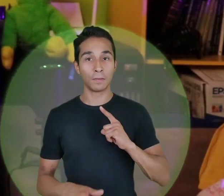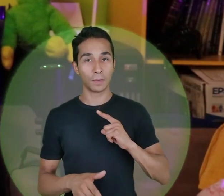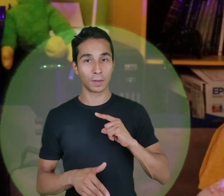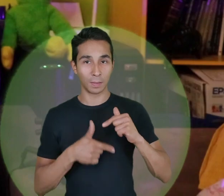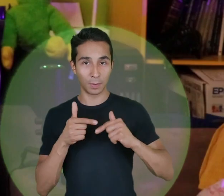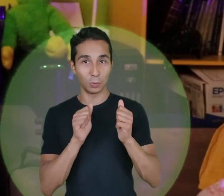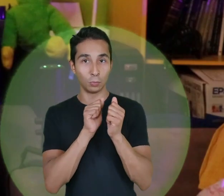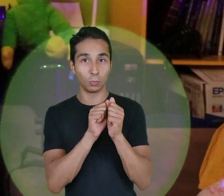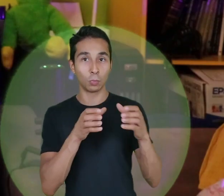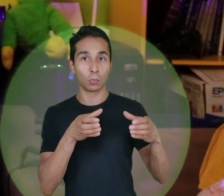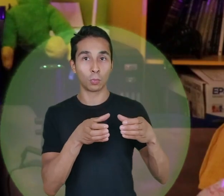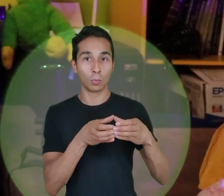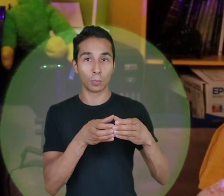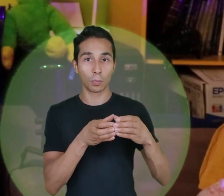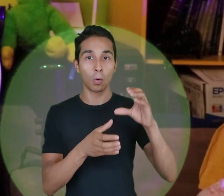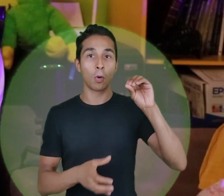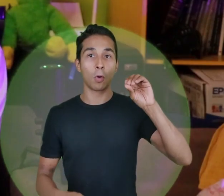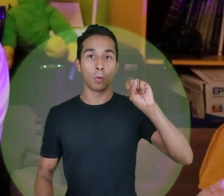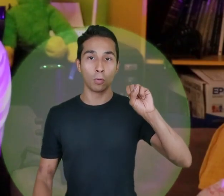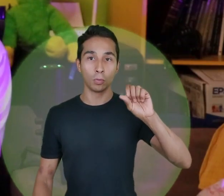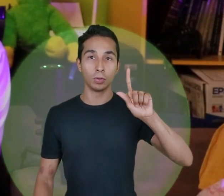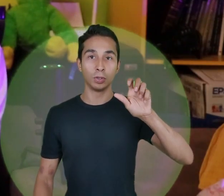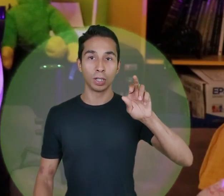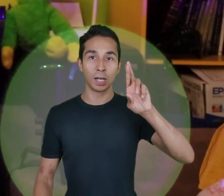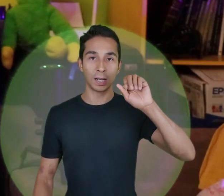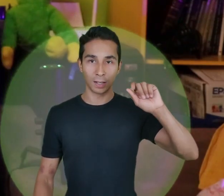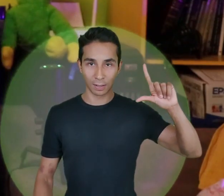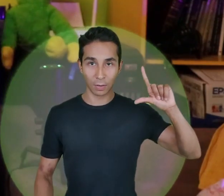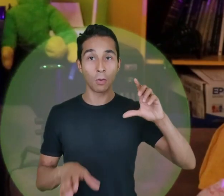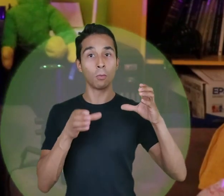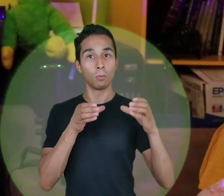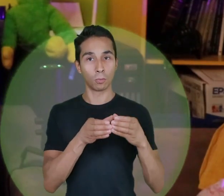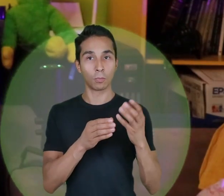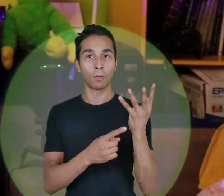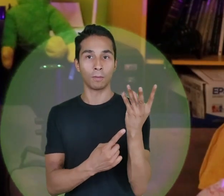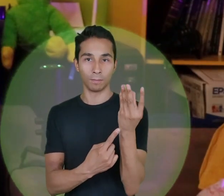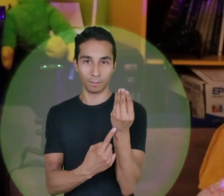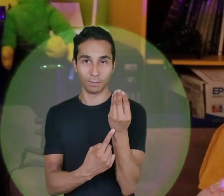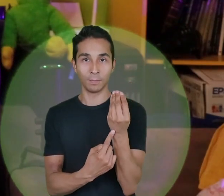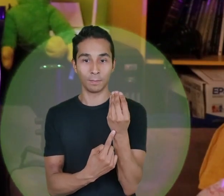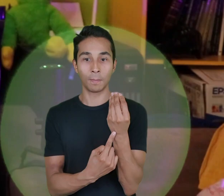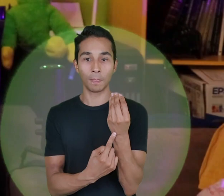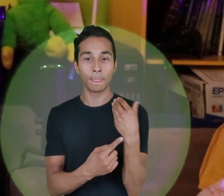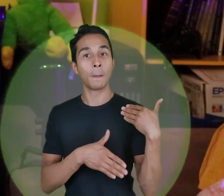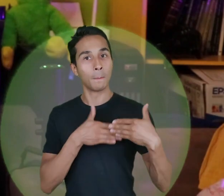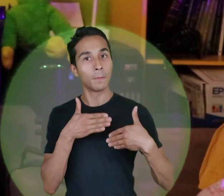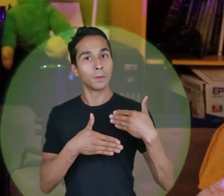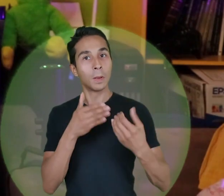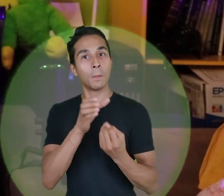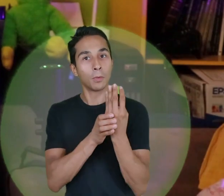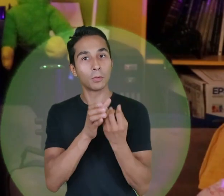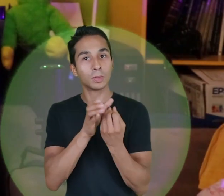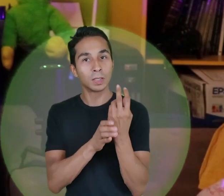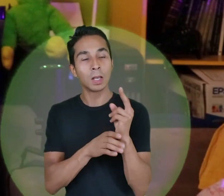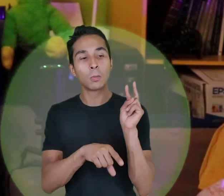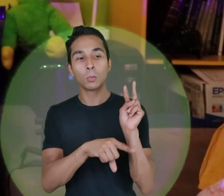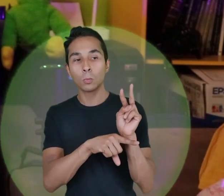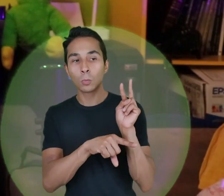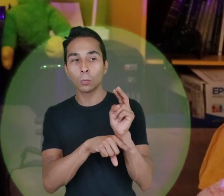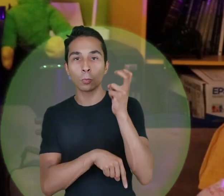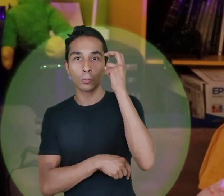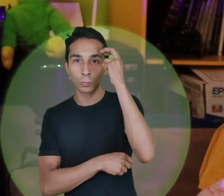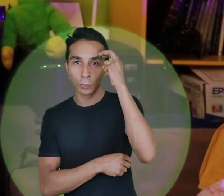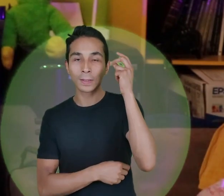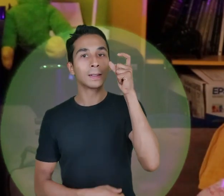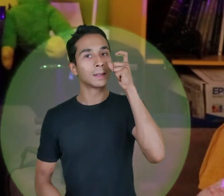grupo Os Geraldos, né, uma incubadora de grupos artísticos, assim, foi muito interessante pensar todo o processo de produção e gestão